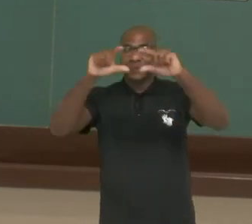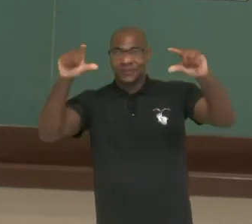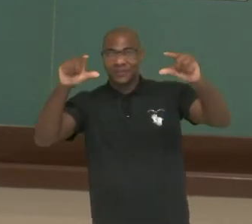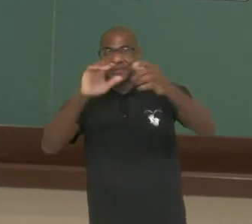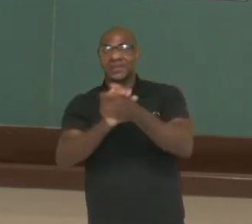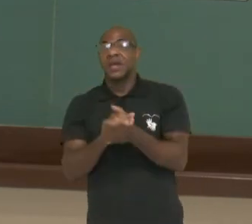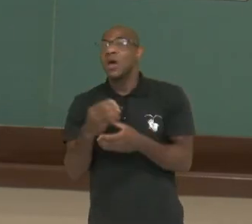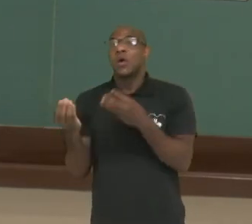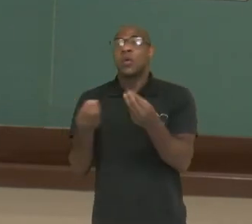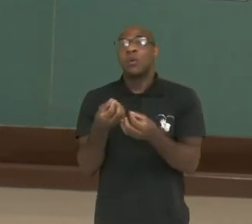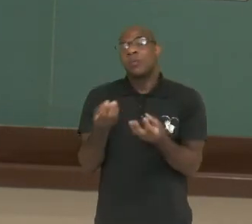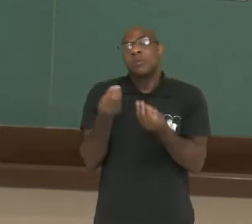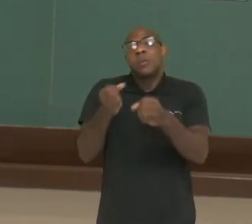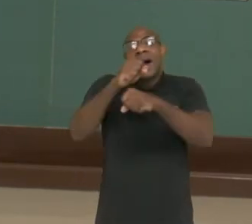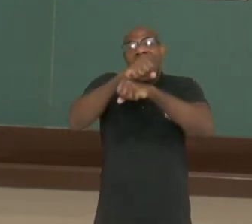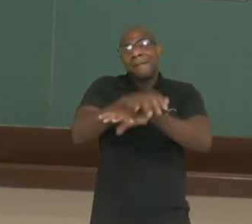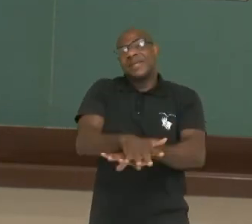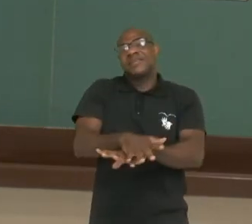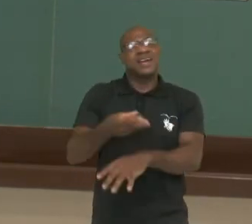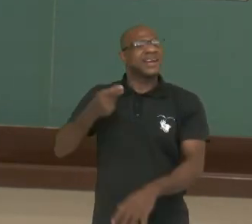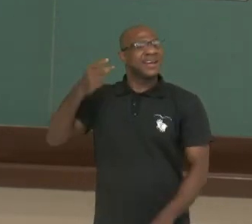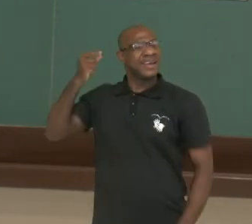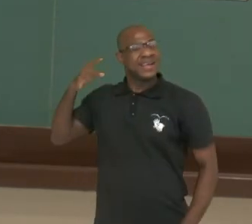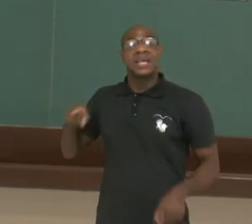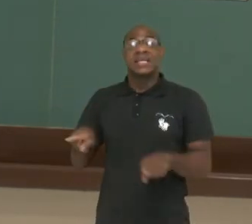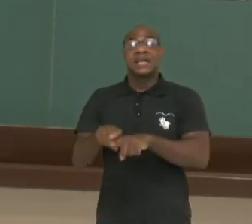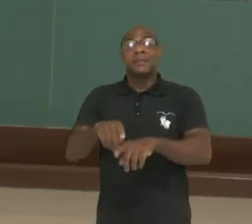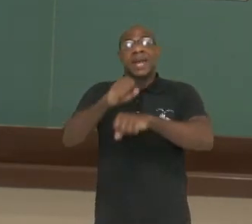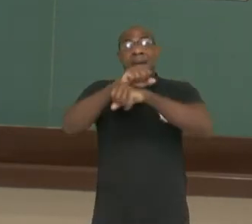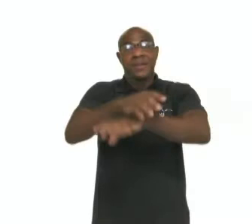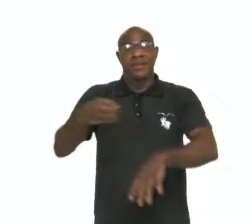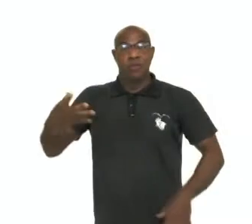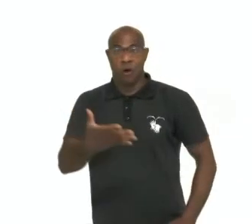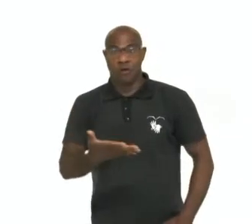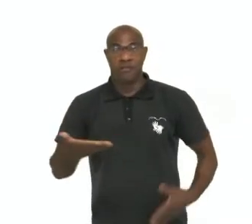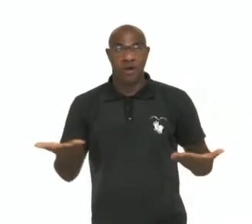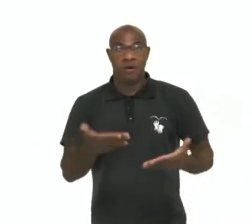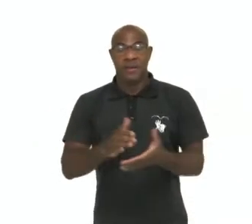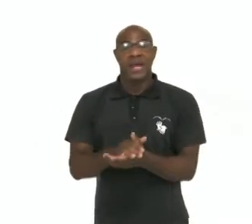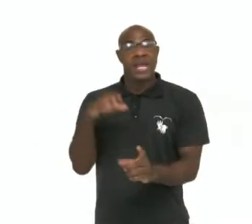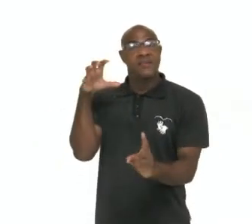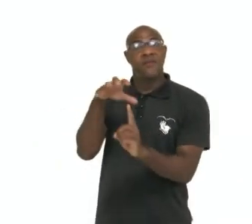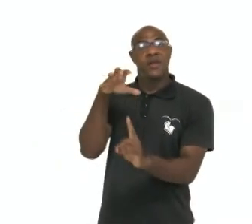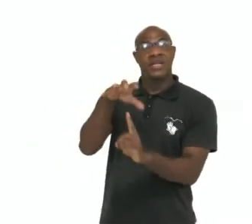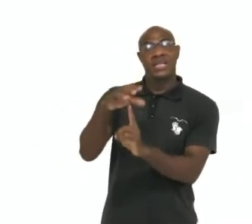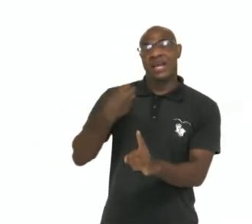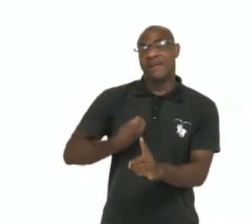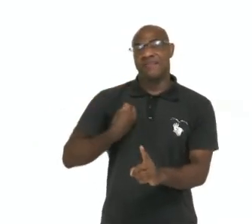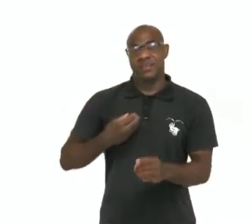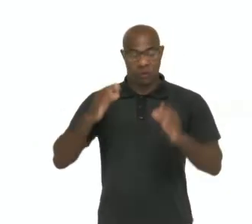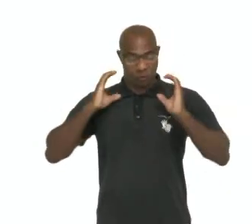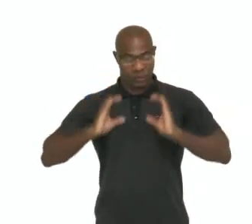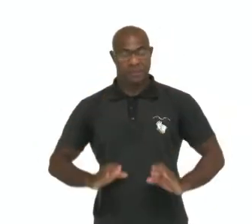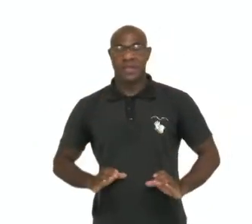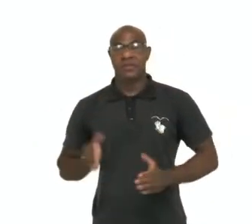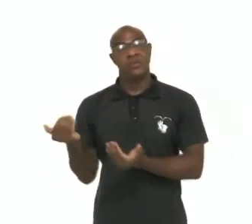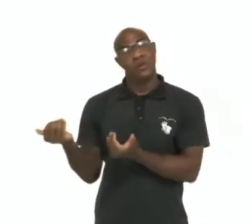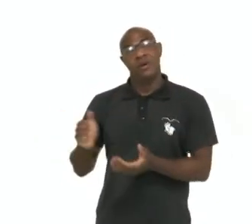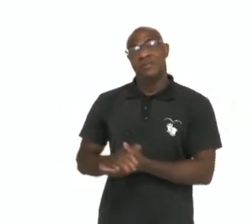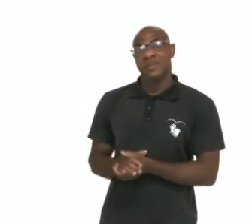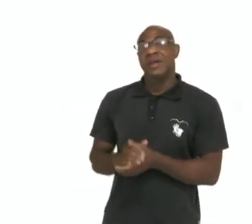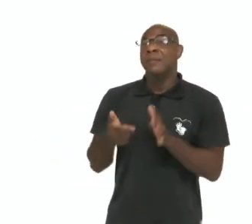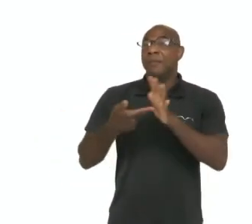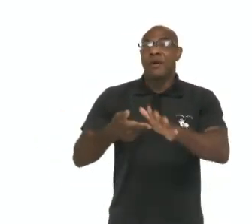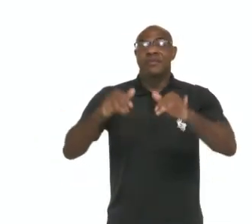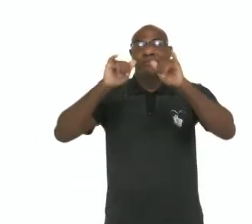as antigas e novas mídias influenciam o comportamento dos jovens, então elas mostram propagandas de todos os tipos de produtos e